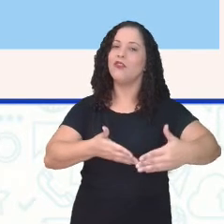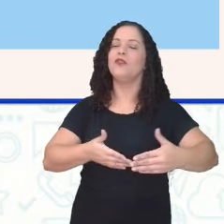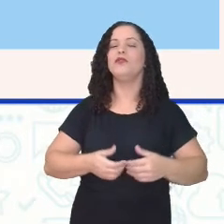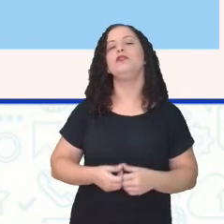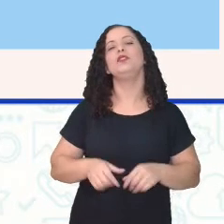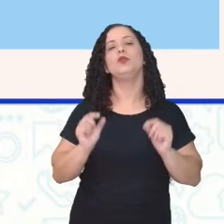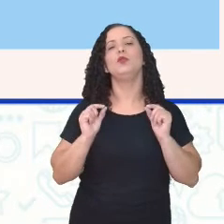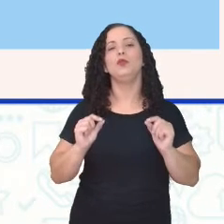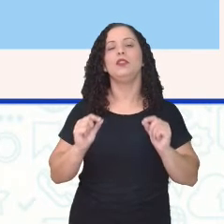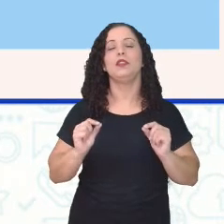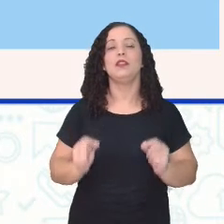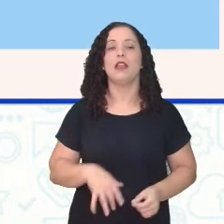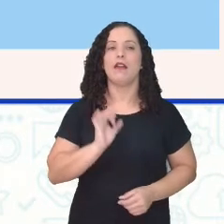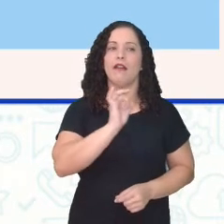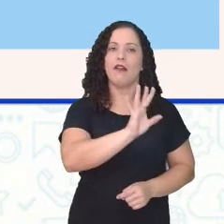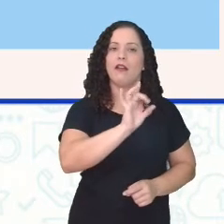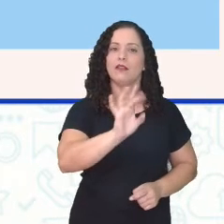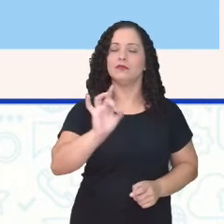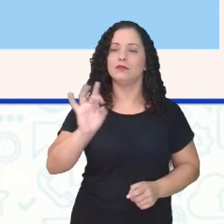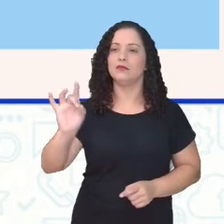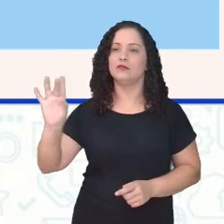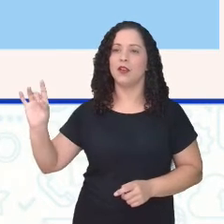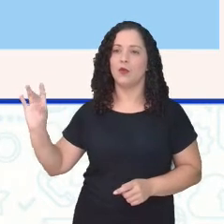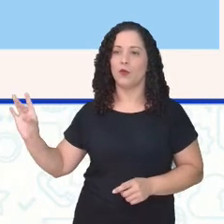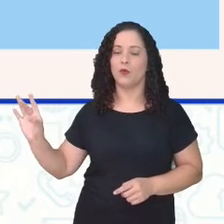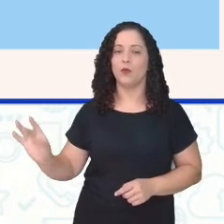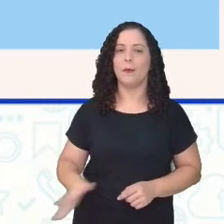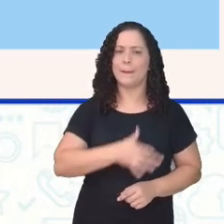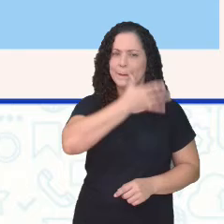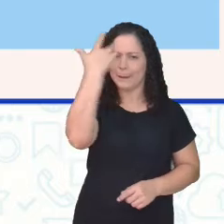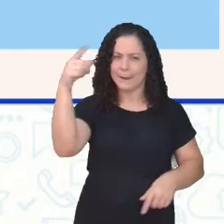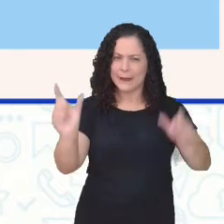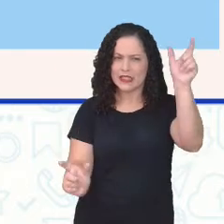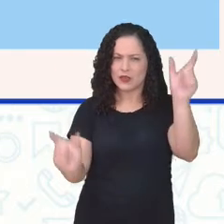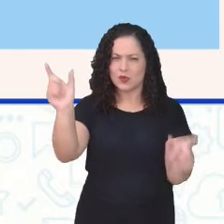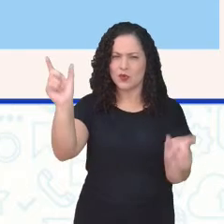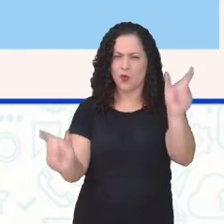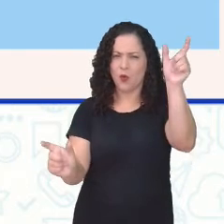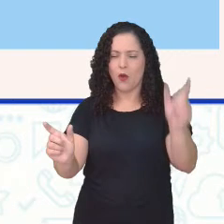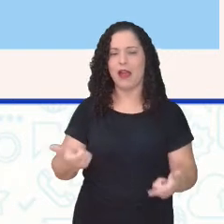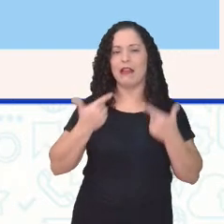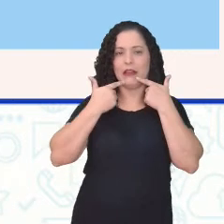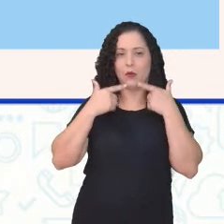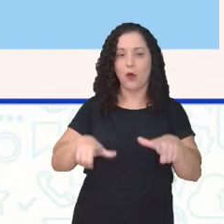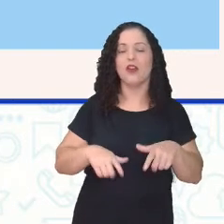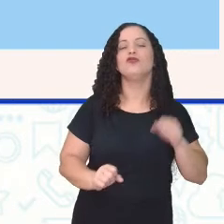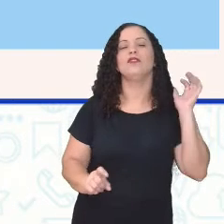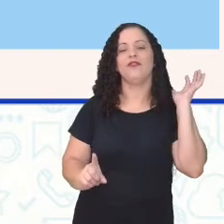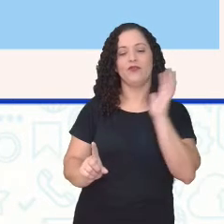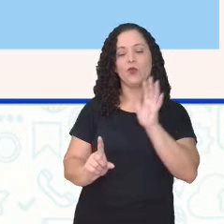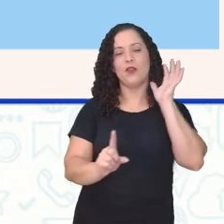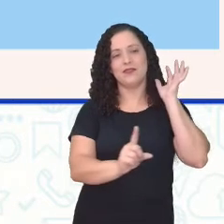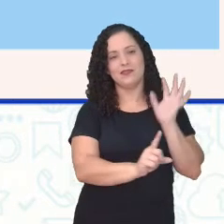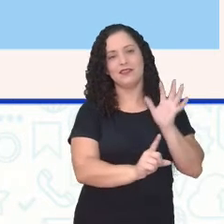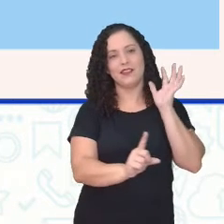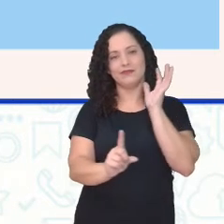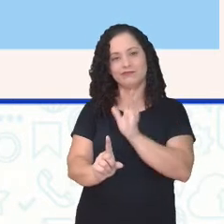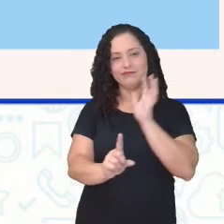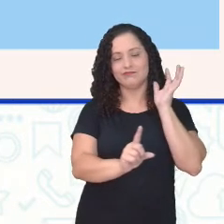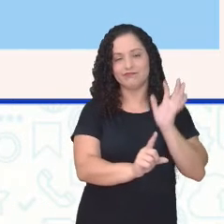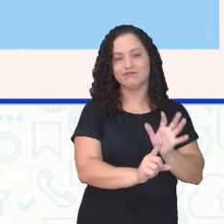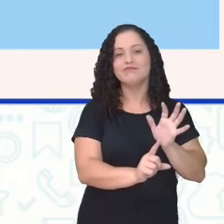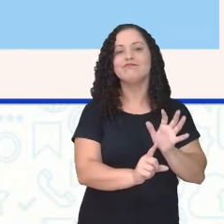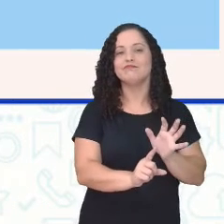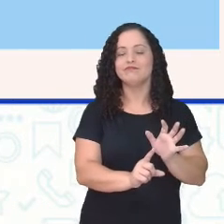os sujeitos sociais e sua linguagem se influenciam mutuamente em